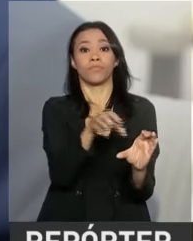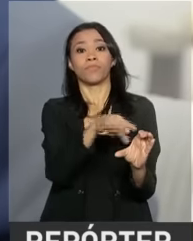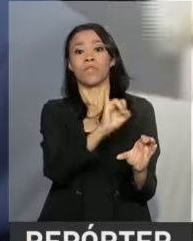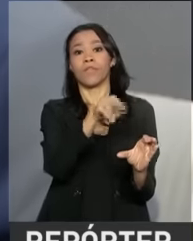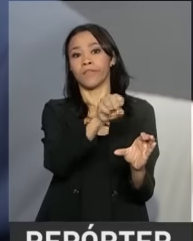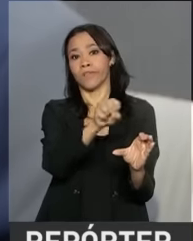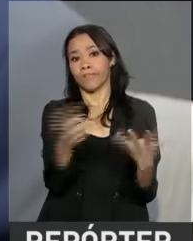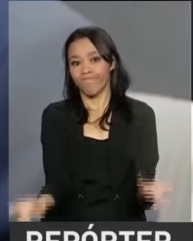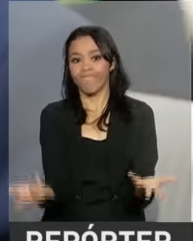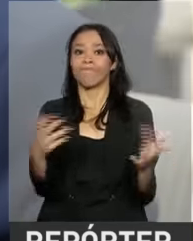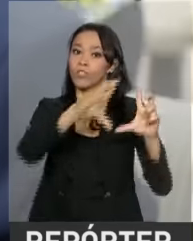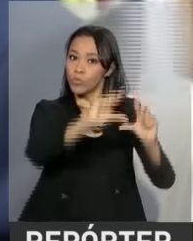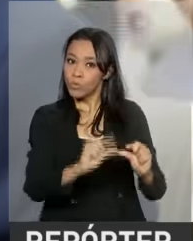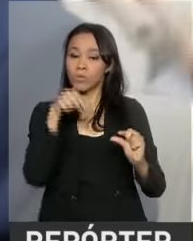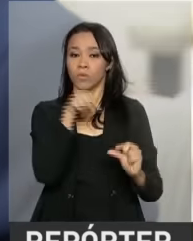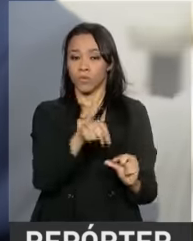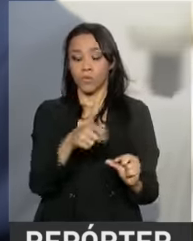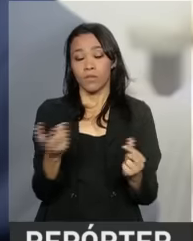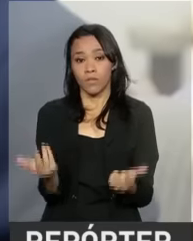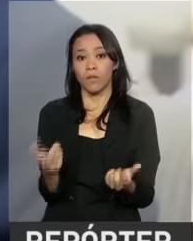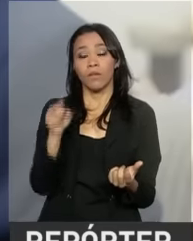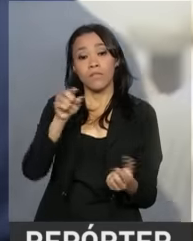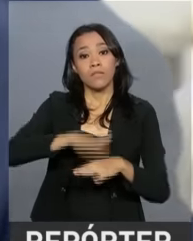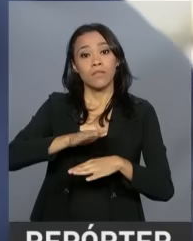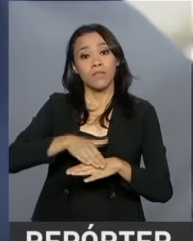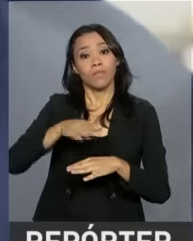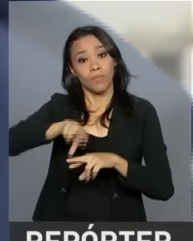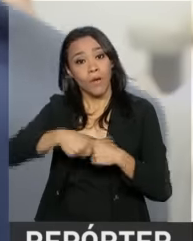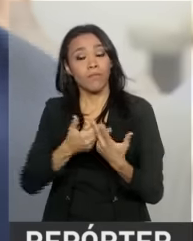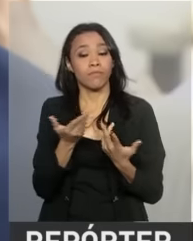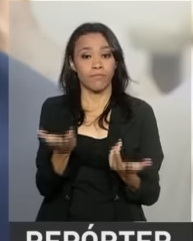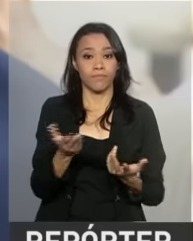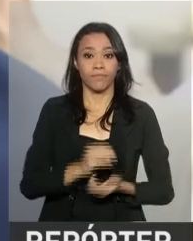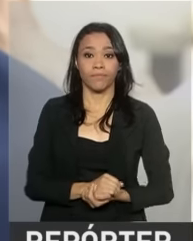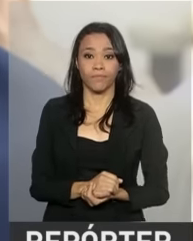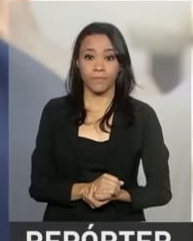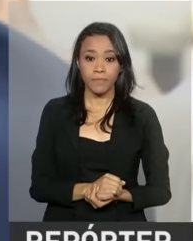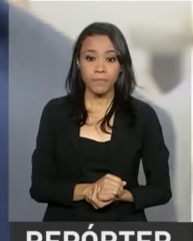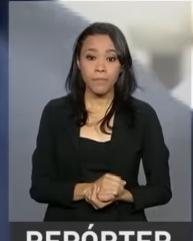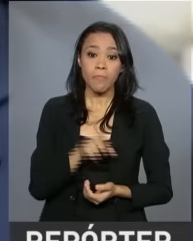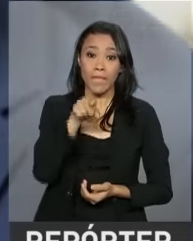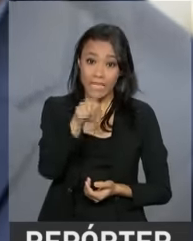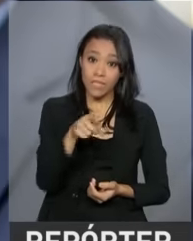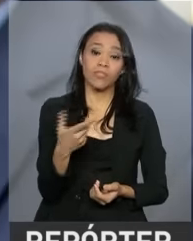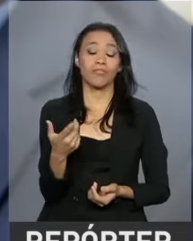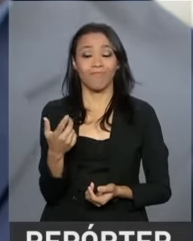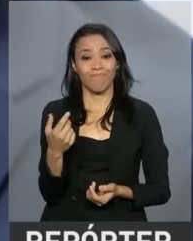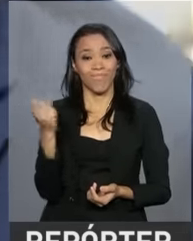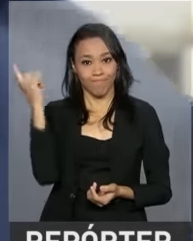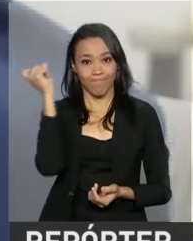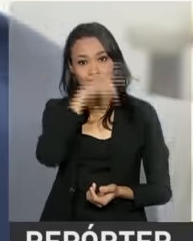benefícios que rodam né naturalmente eh segundo do suas taxas de indexação E isso tem desequilibrado